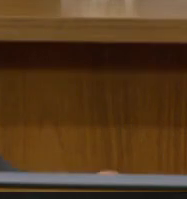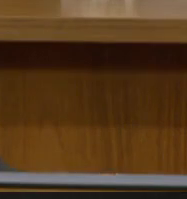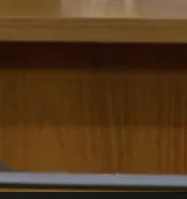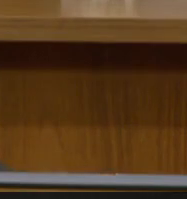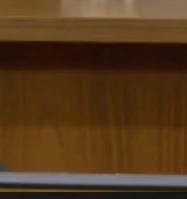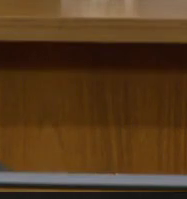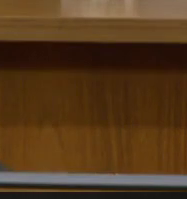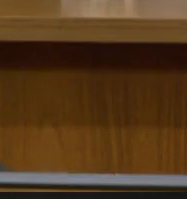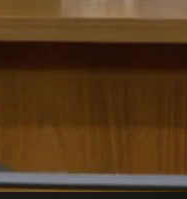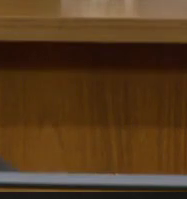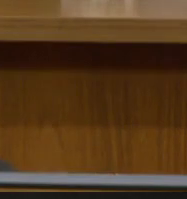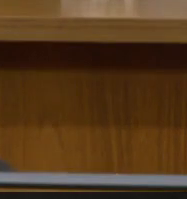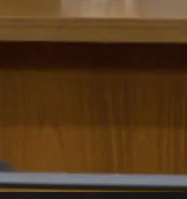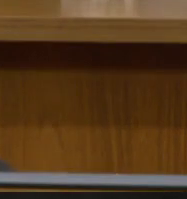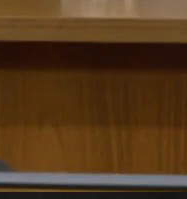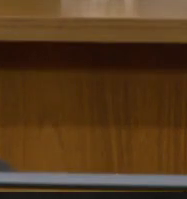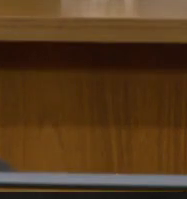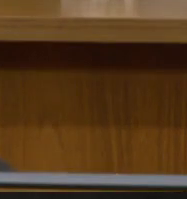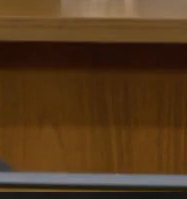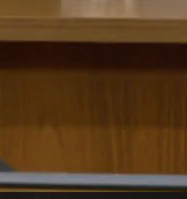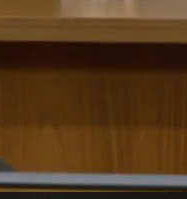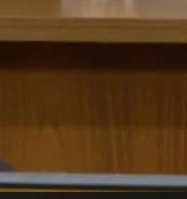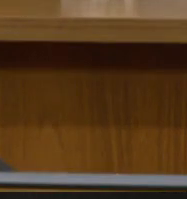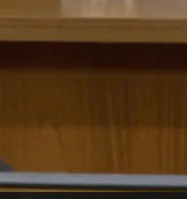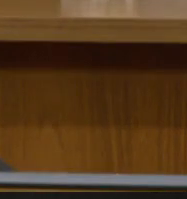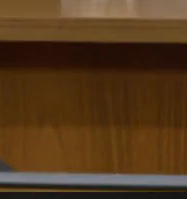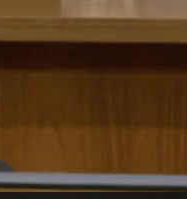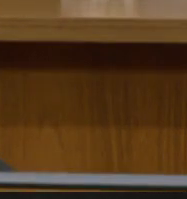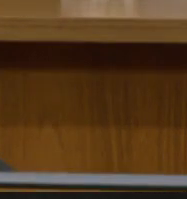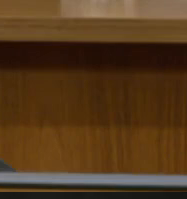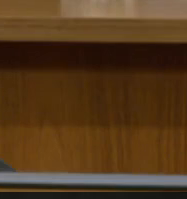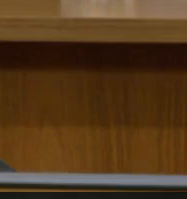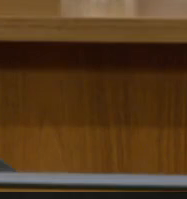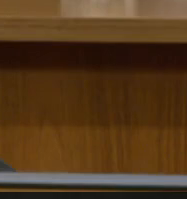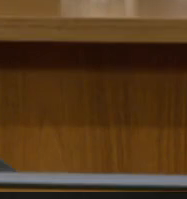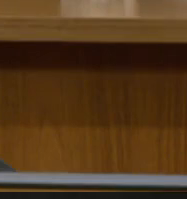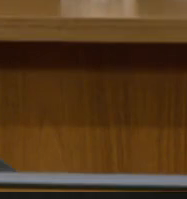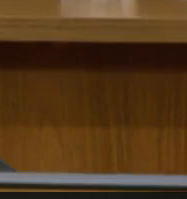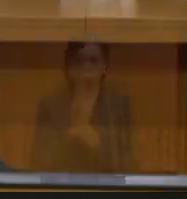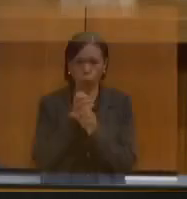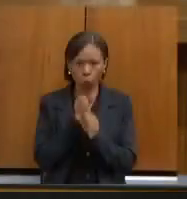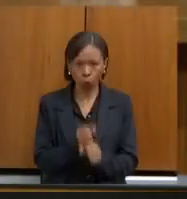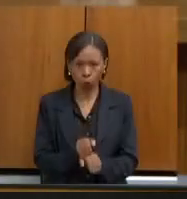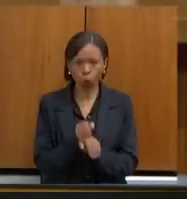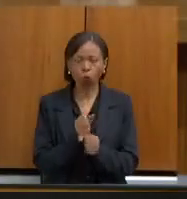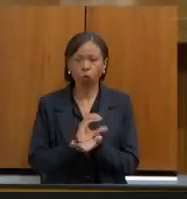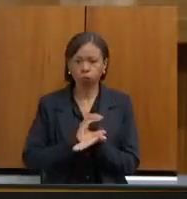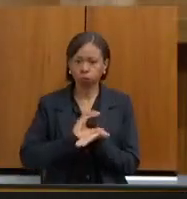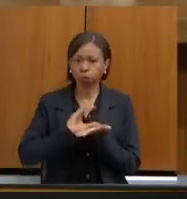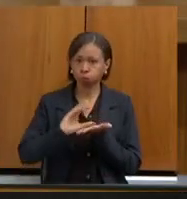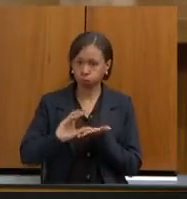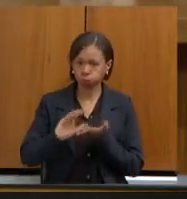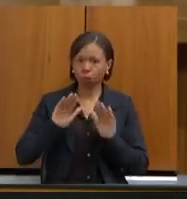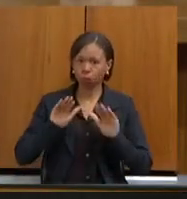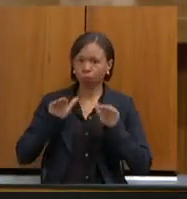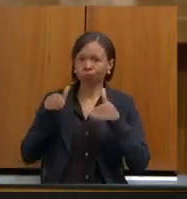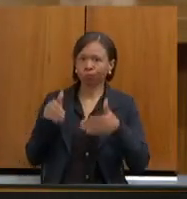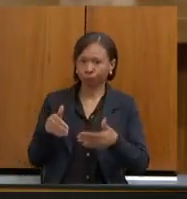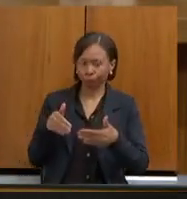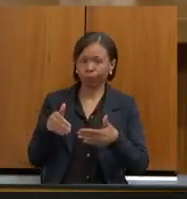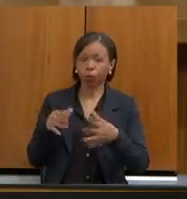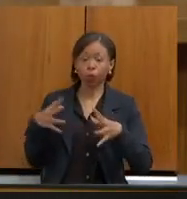de 16 milhões 959 1569 reais 84 centavos tudo isso